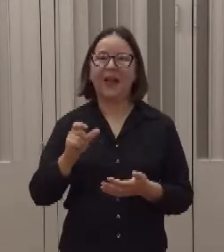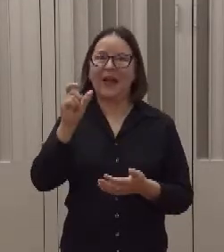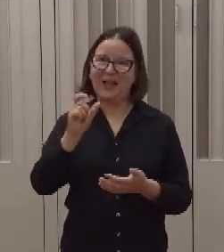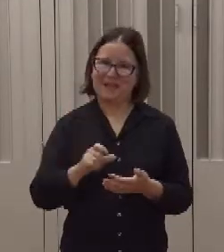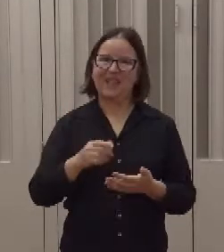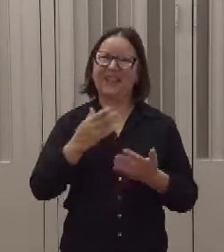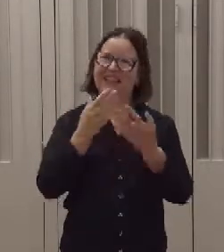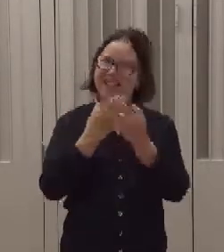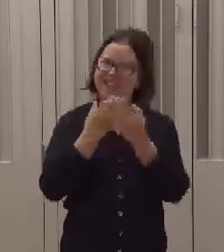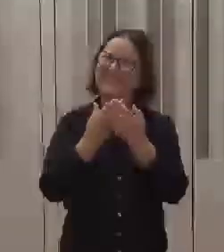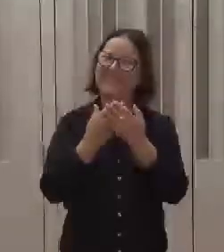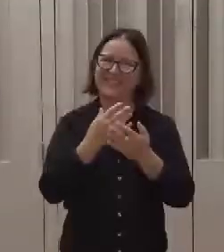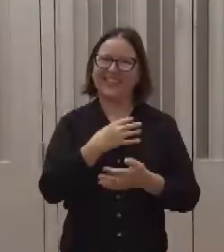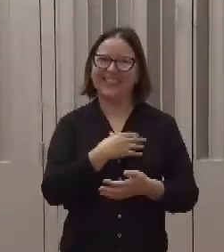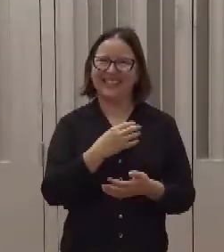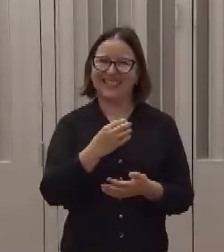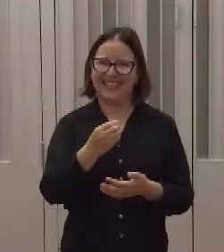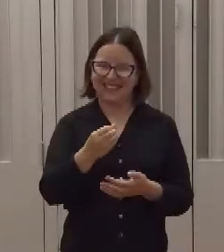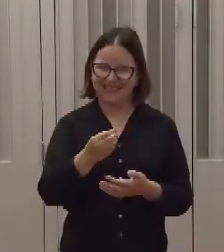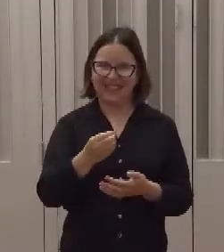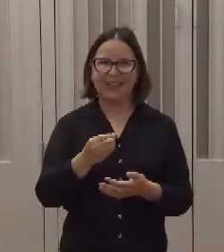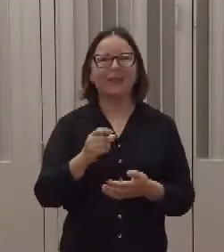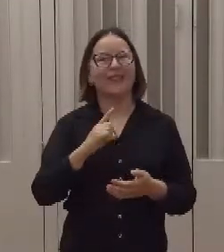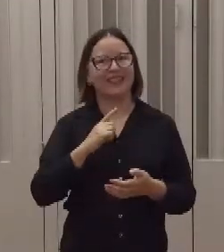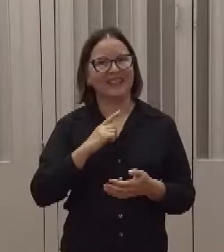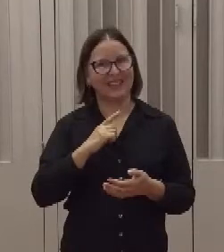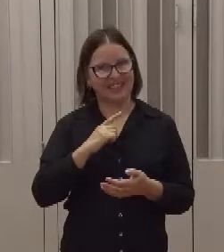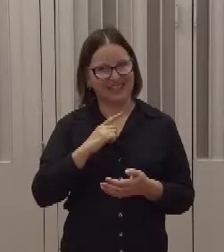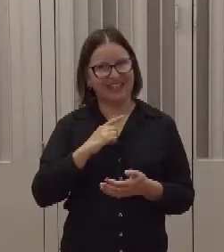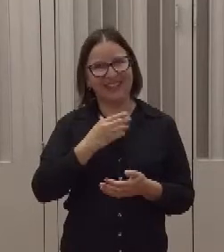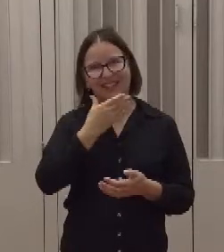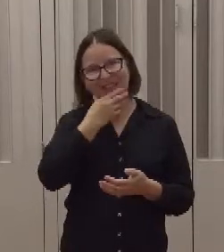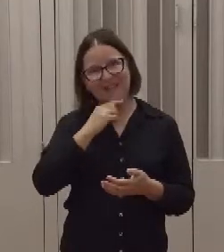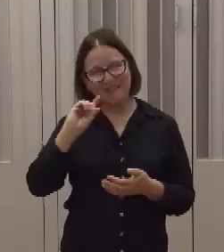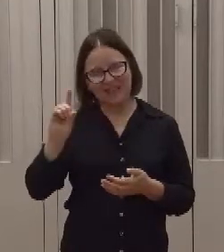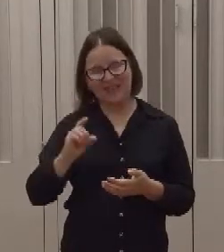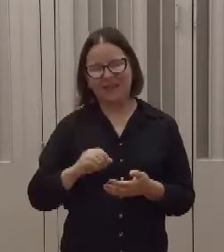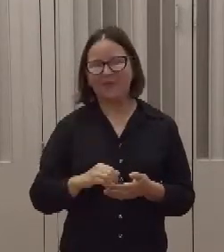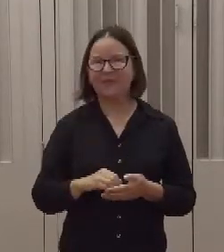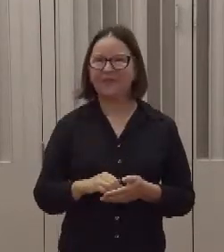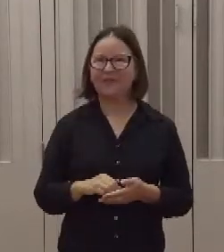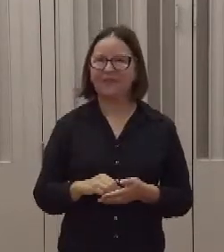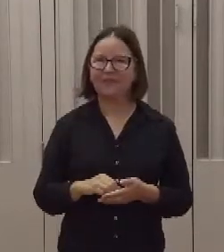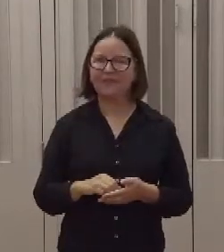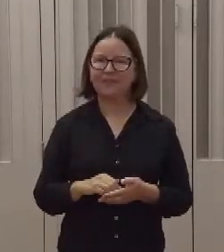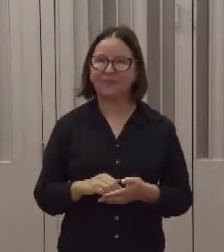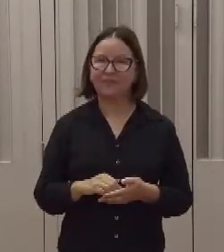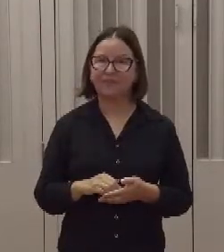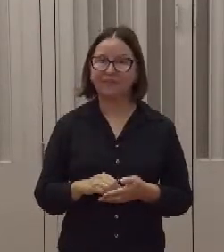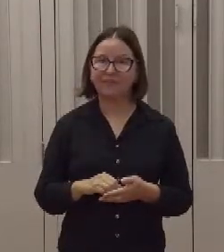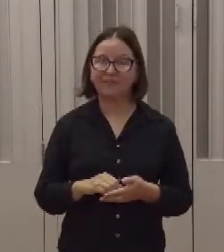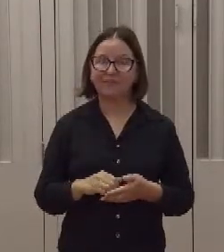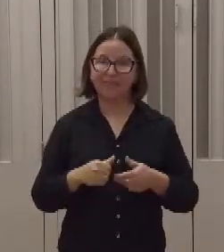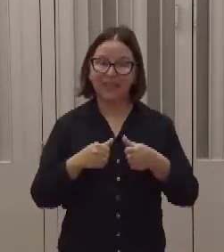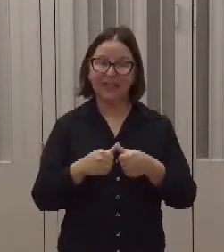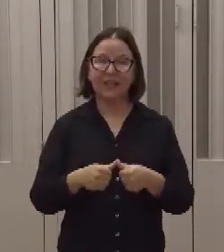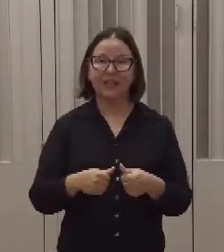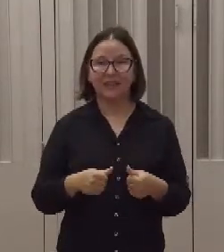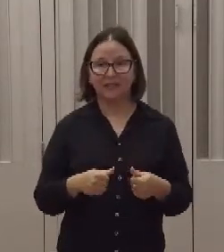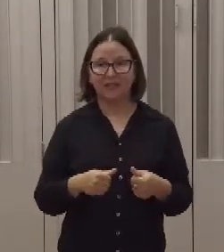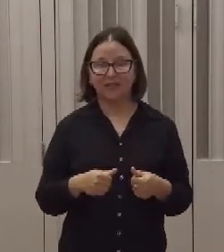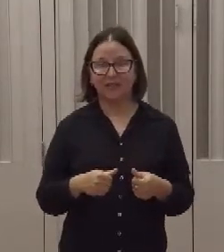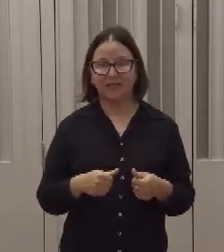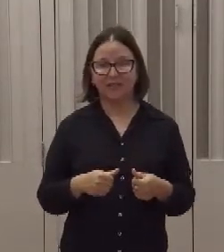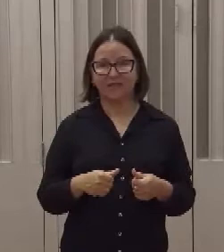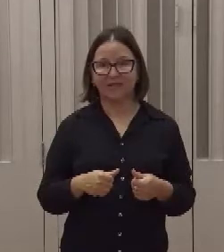Pai. 1 João, capítulo 2, versículos 22 e 23. Essa negação se dava pelo